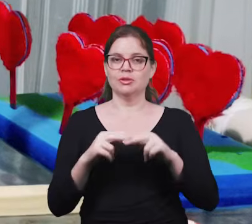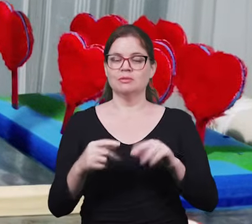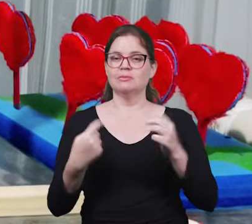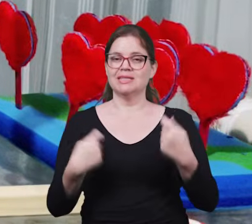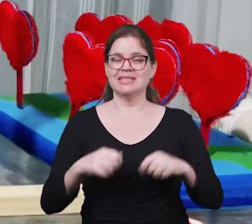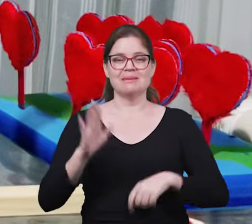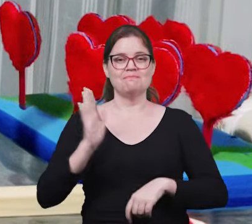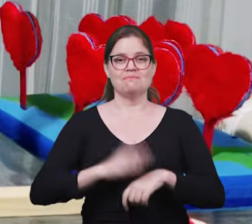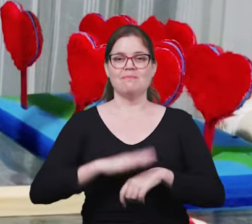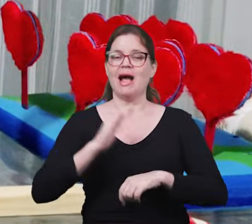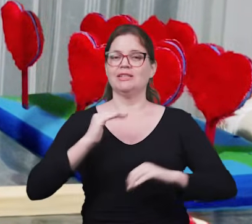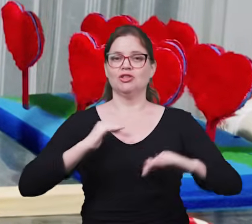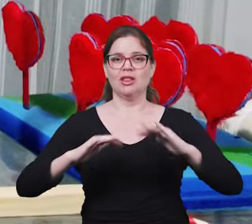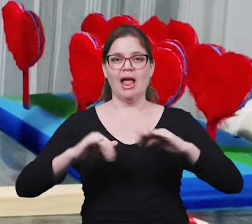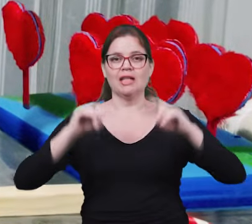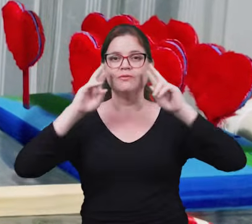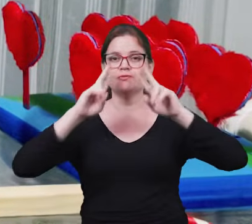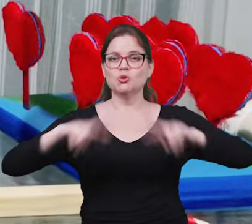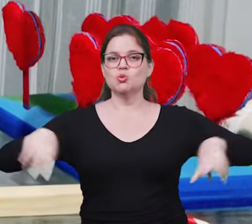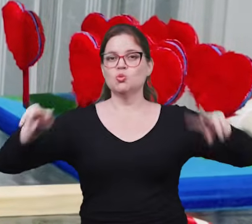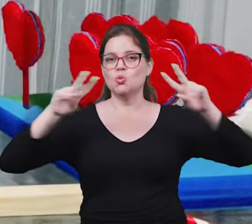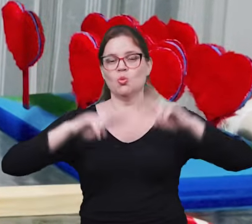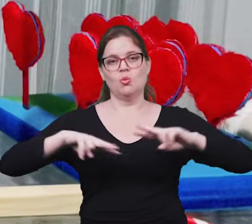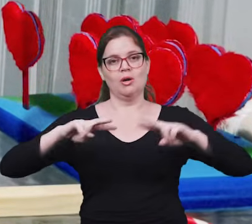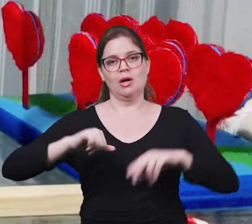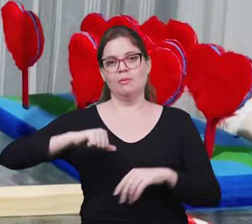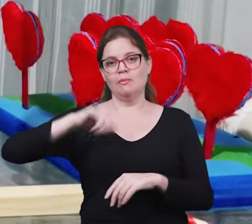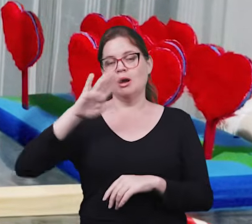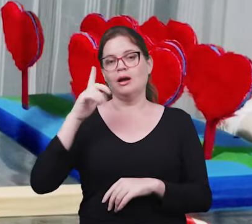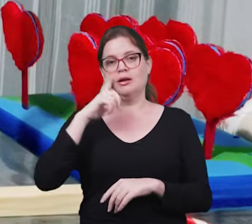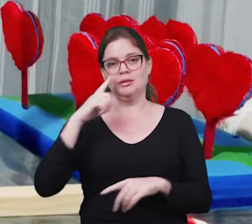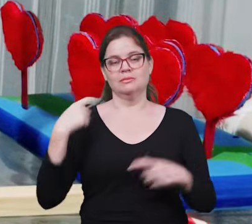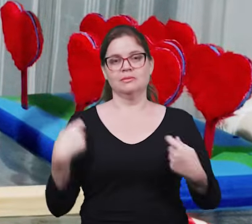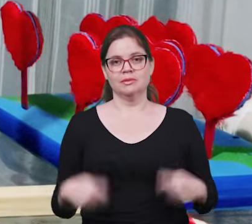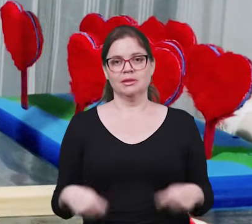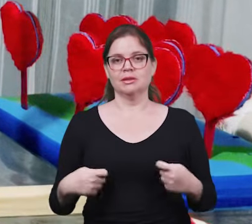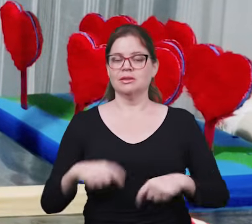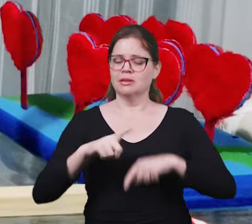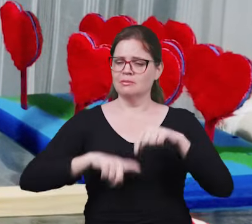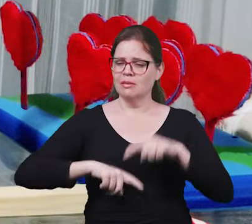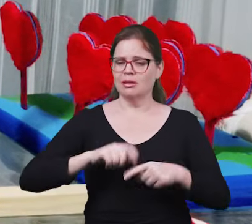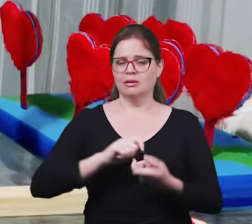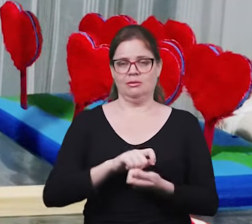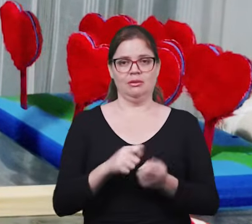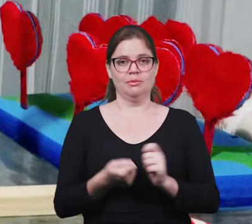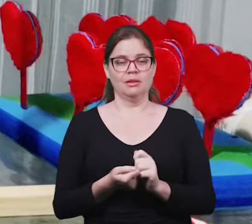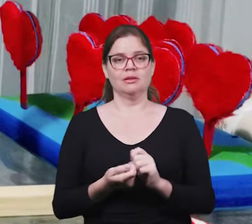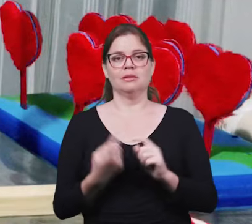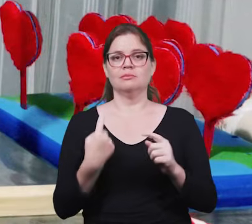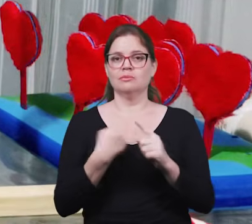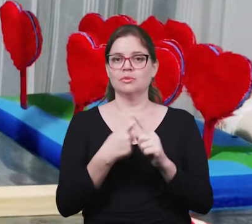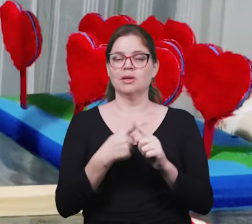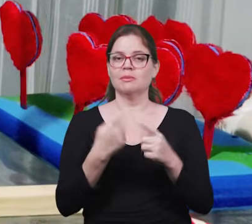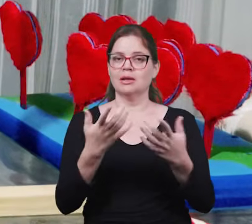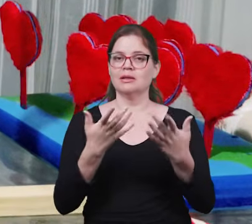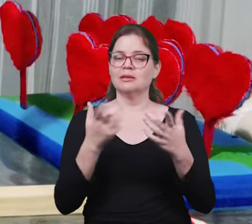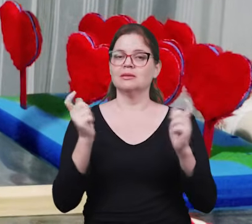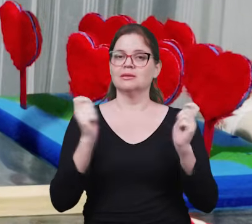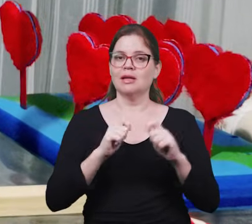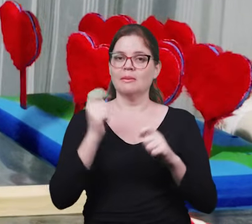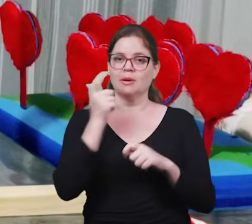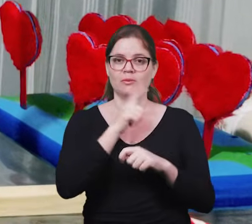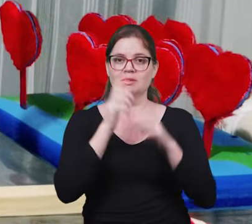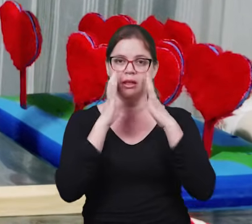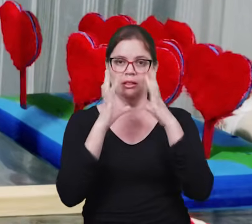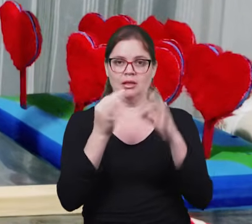lúdica, mais pedagógica, mais dinâmica, essa criança ela não perca o foco ou a atenção. Então, nós vamos trabalhar aqui, então, usando o